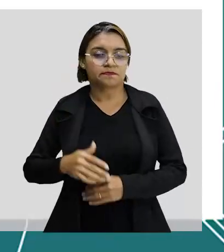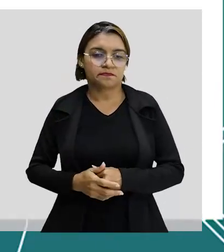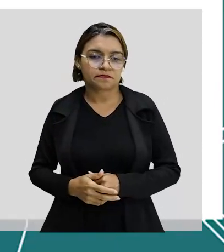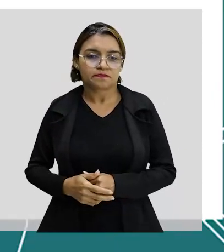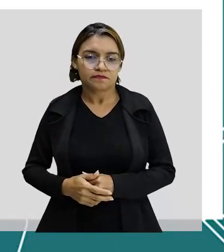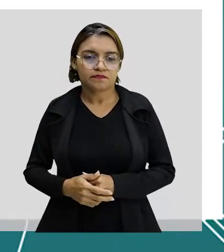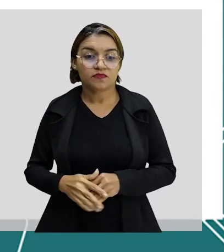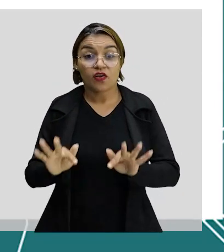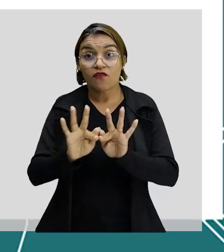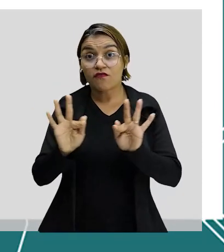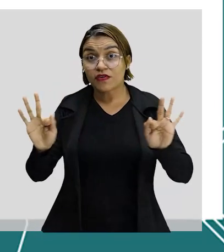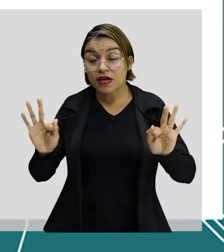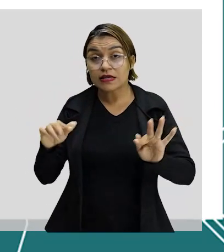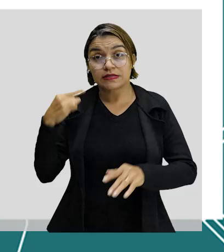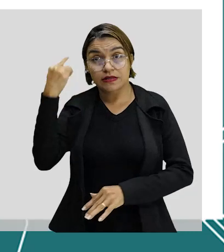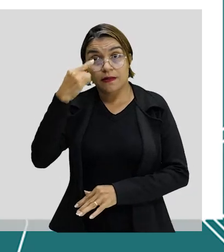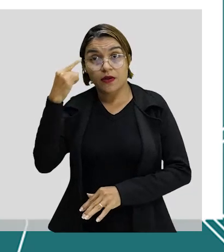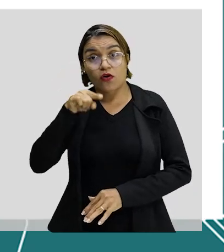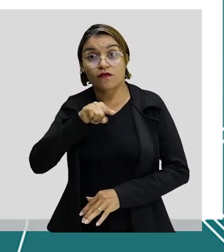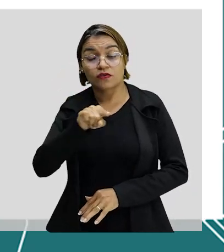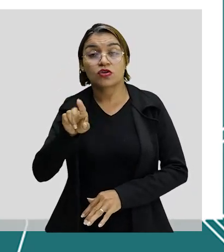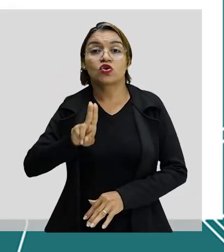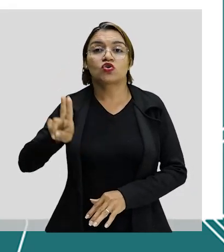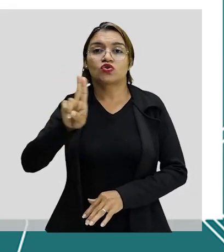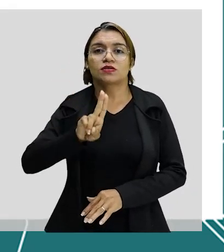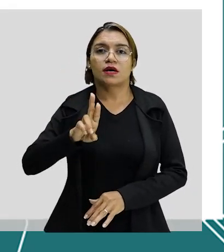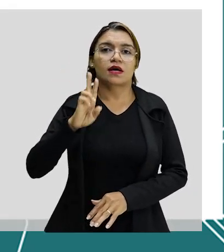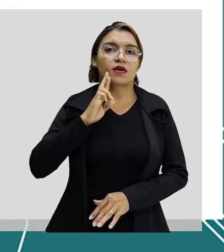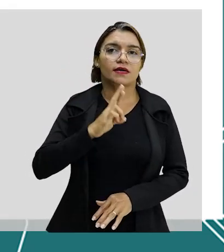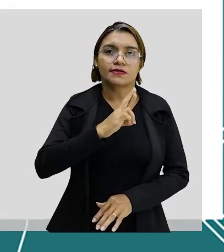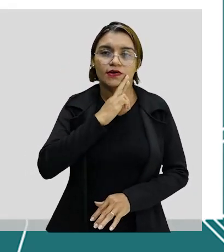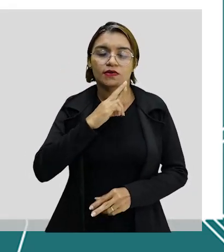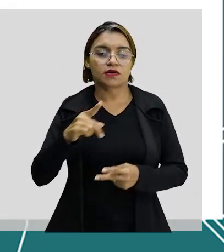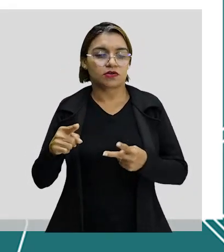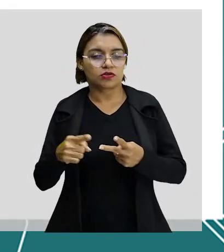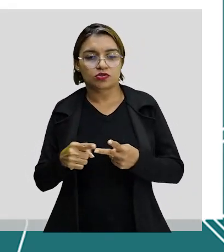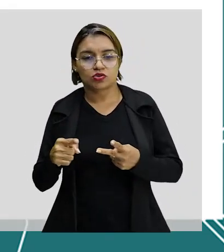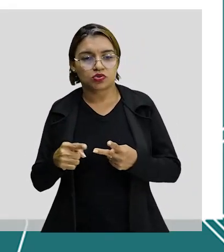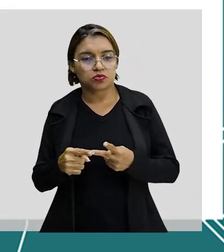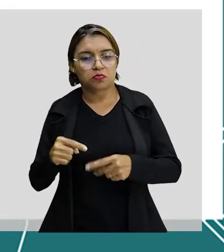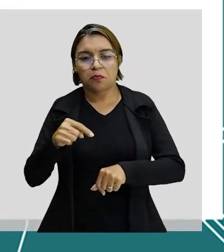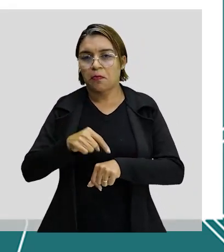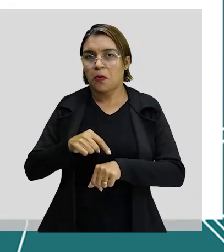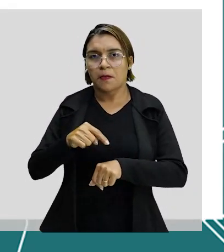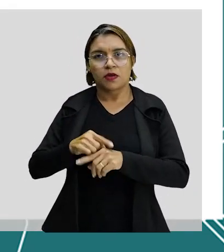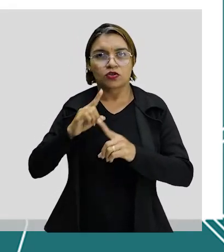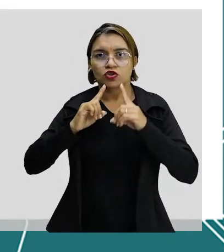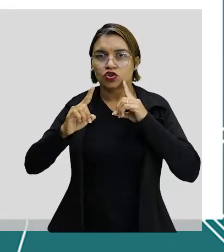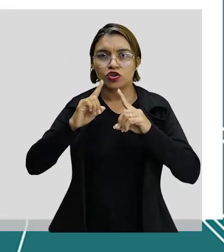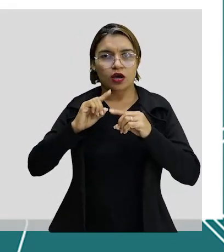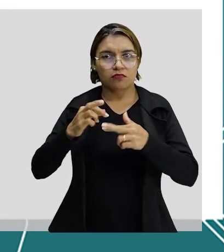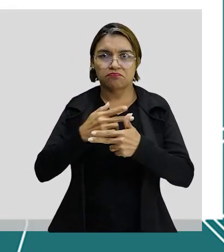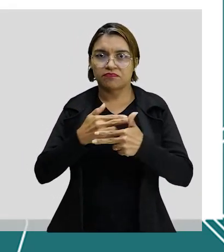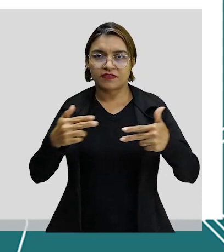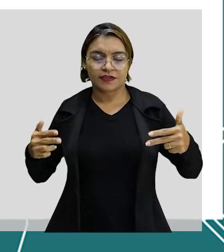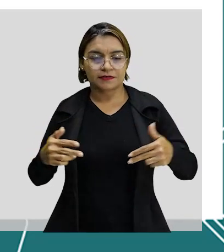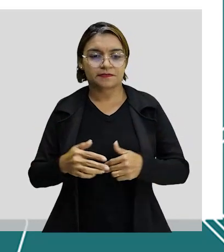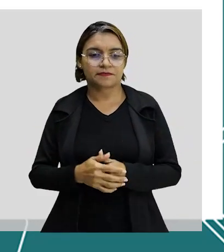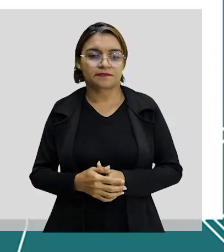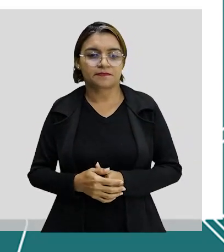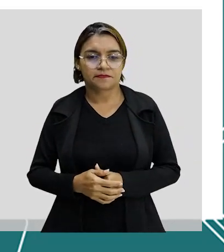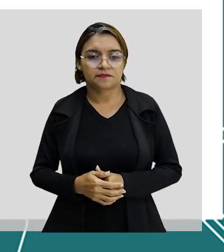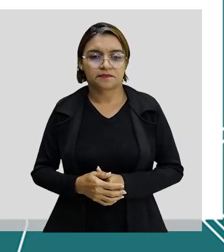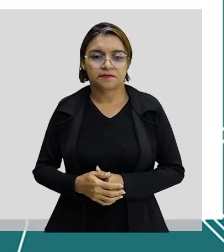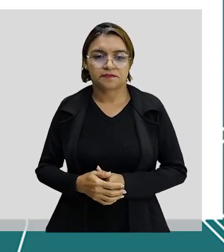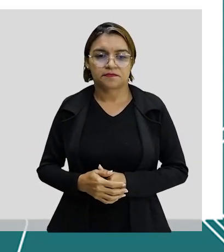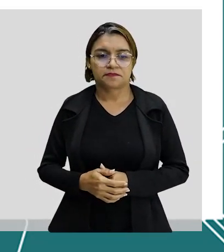Frases em espanhol que vocês podem utilizar no restaurante ou em situações e diálogos diversos. Então, donde há